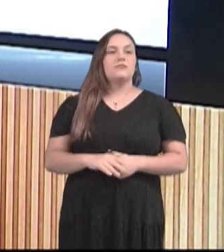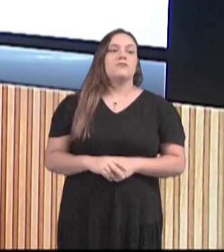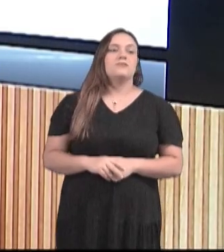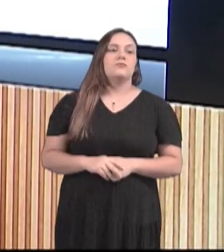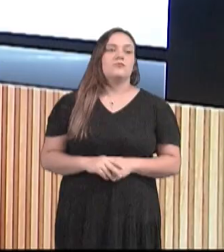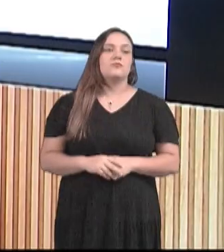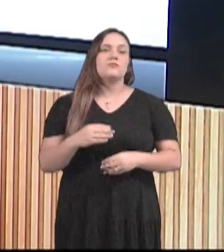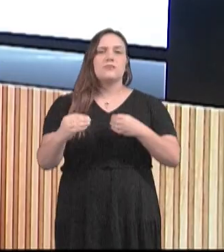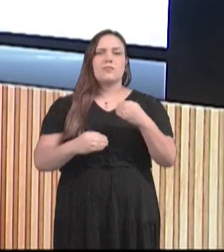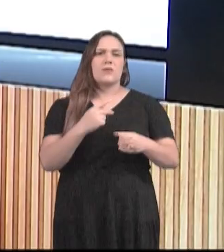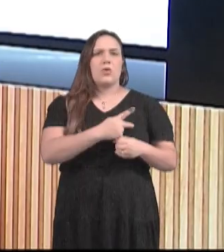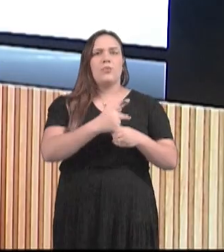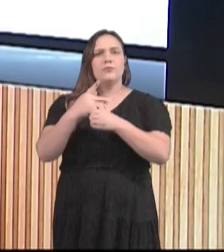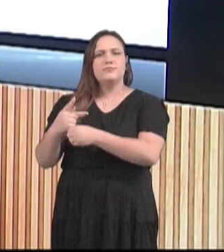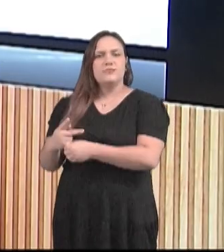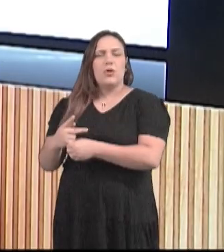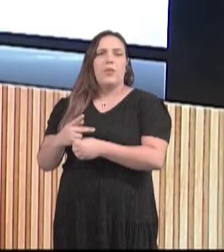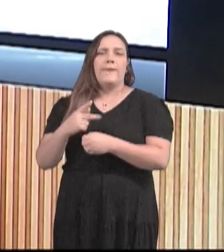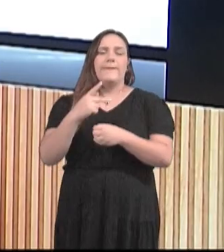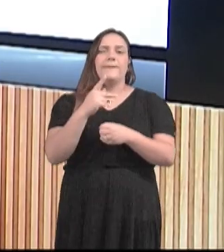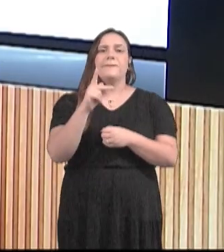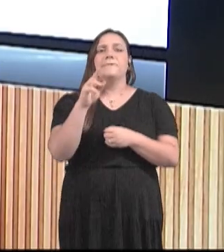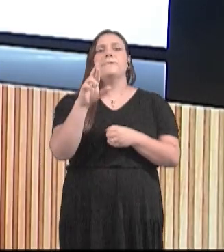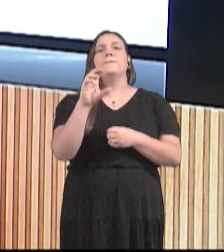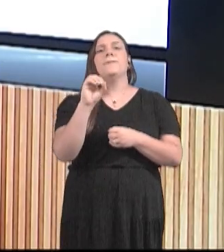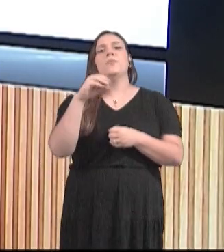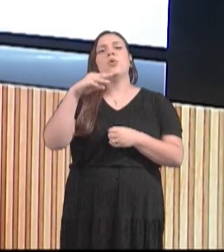de promotores dentro da estrutura.